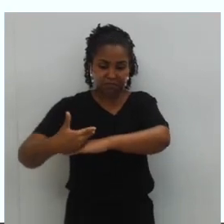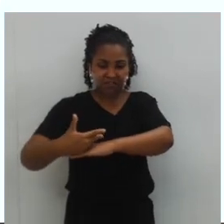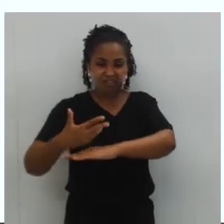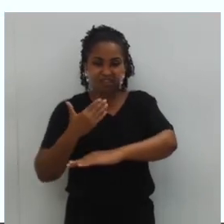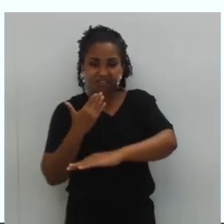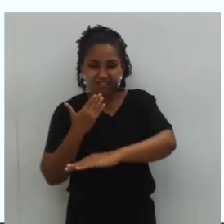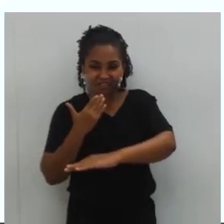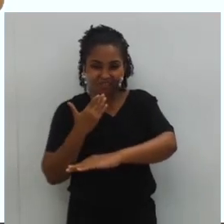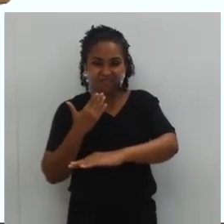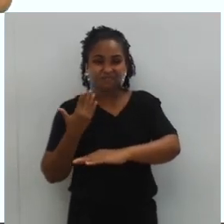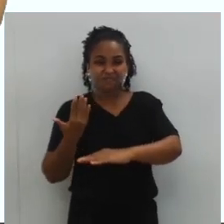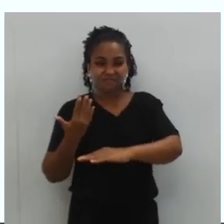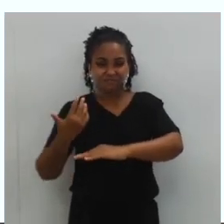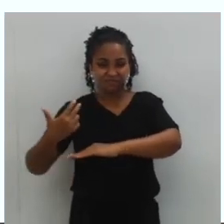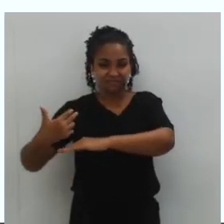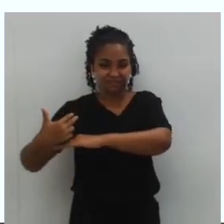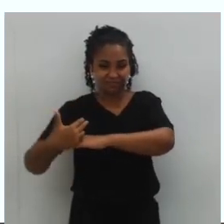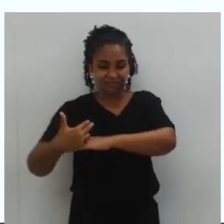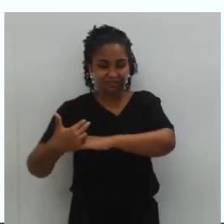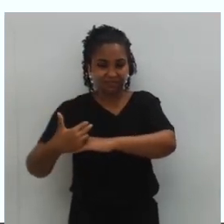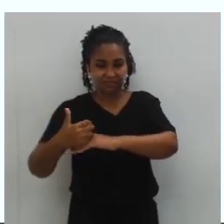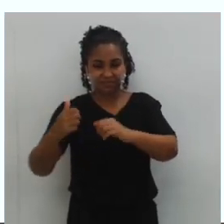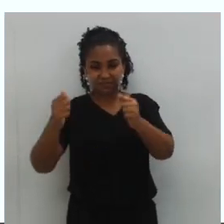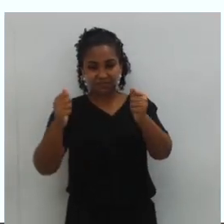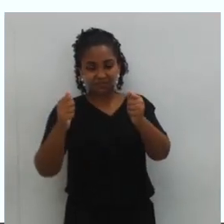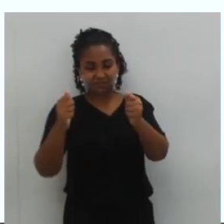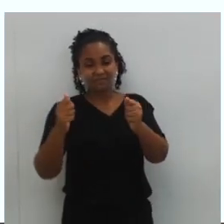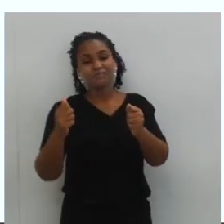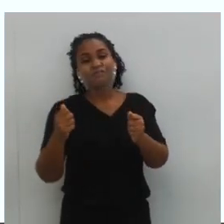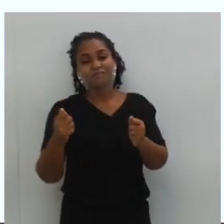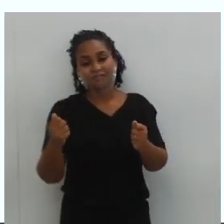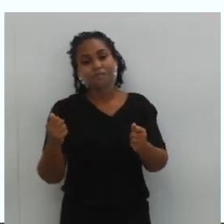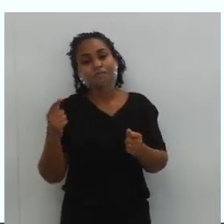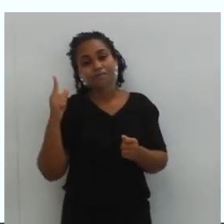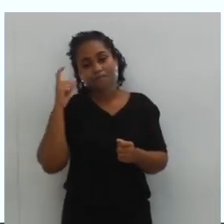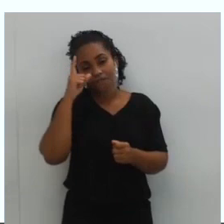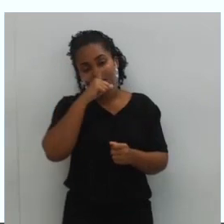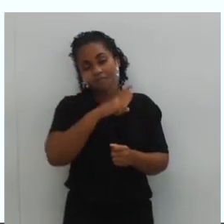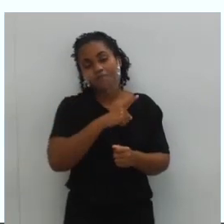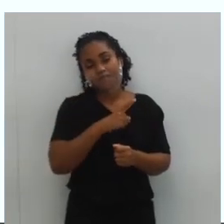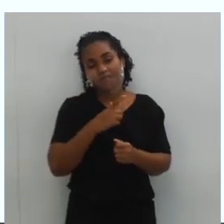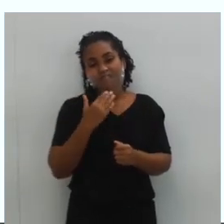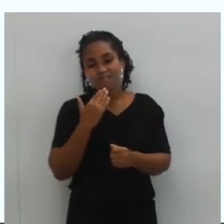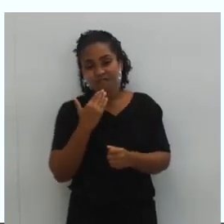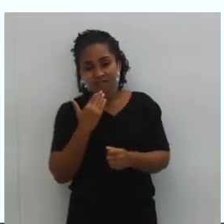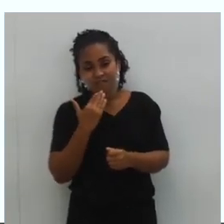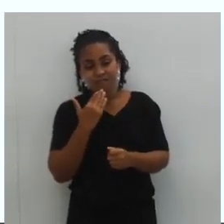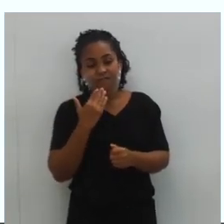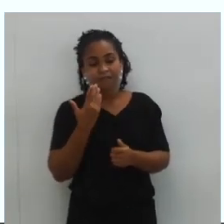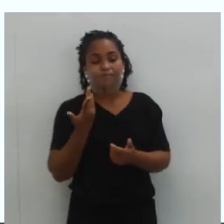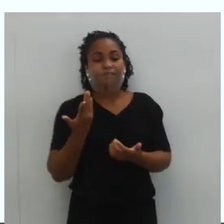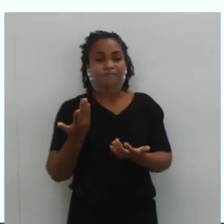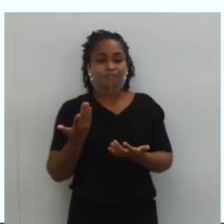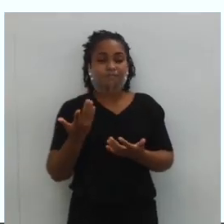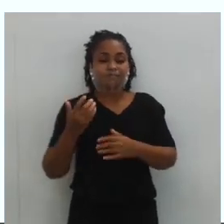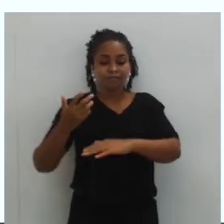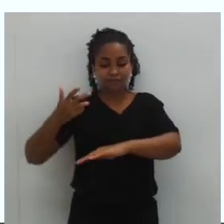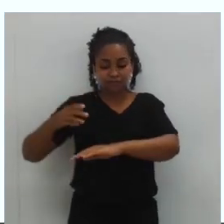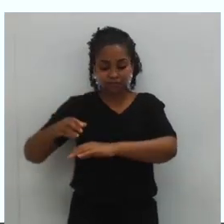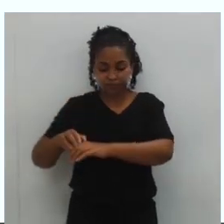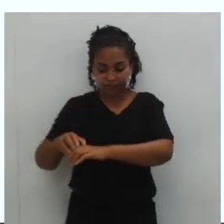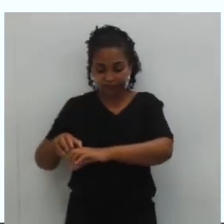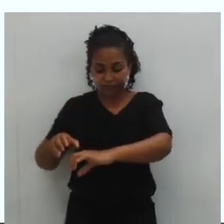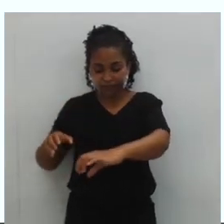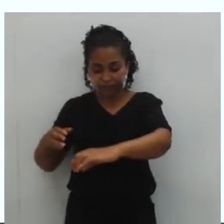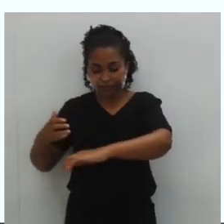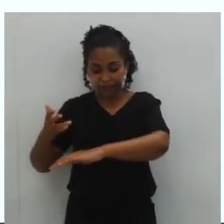pessoa for andar com a câmera, a imagem pode ficar tremida. Então, eles têm esses profissionais para que